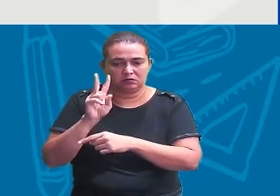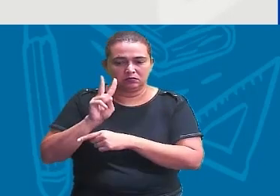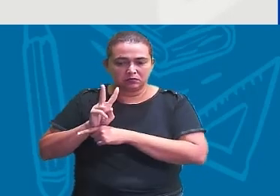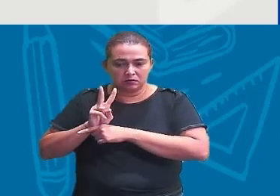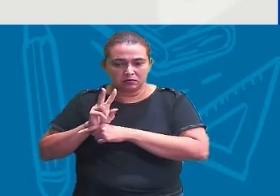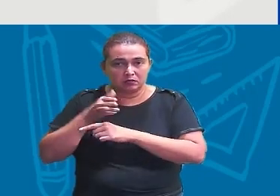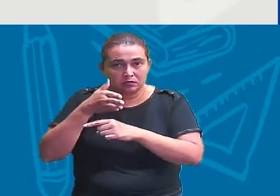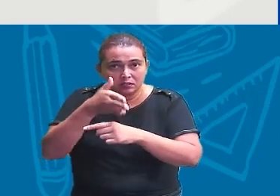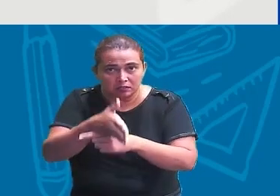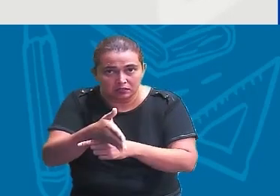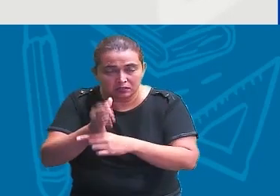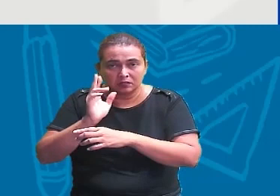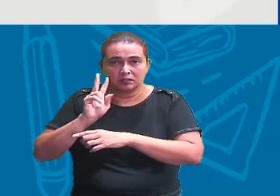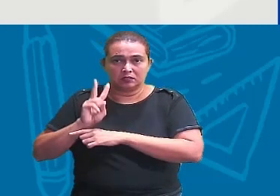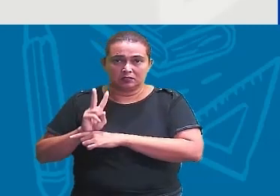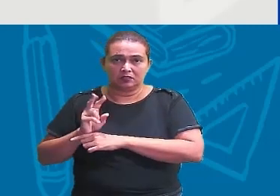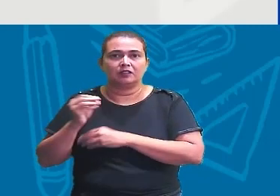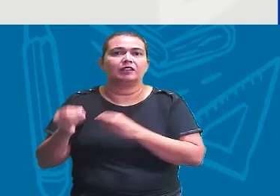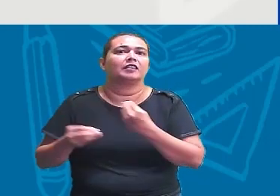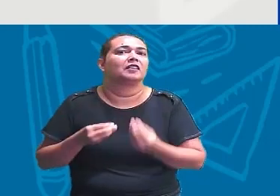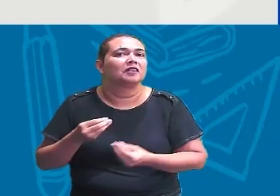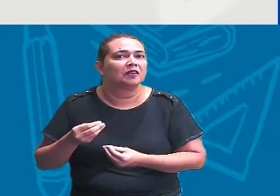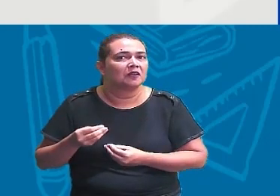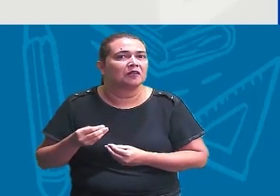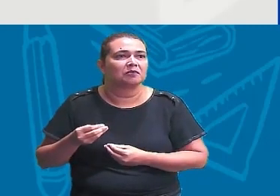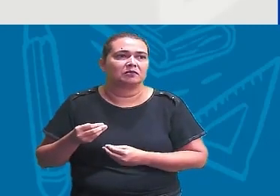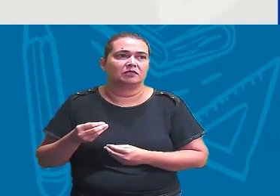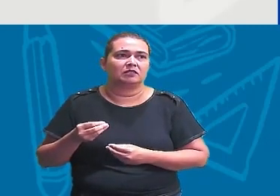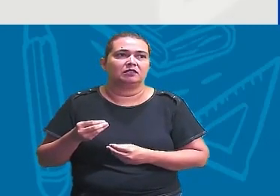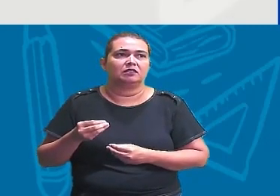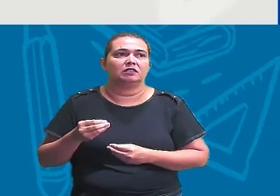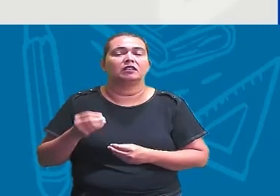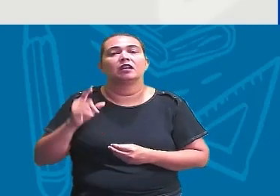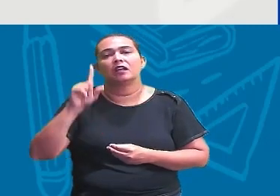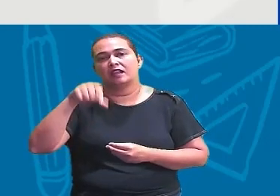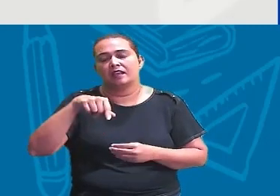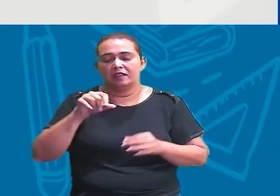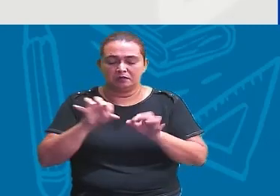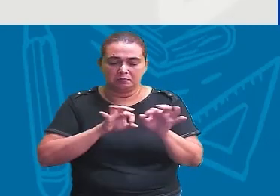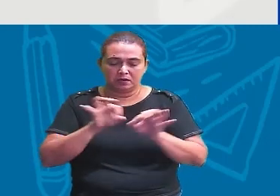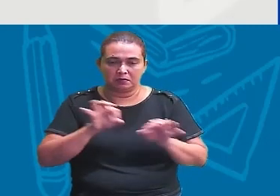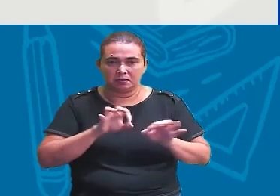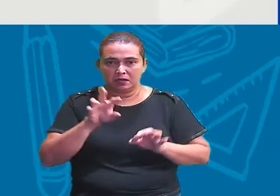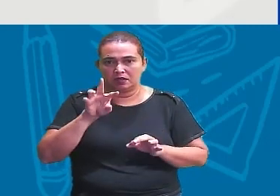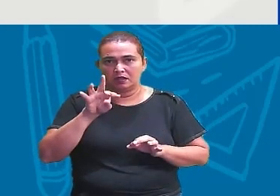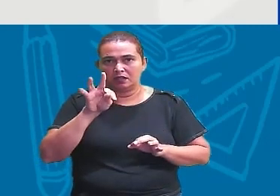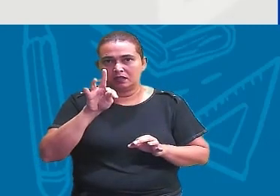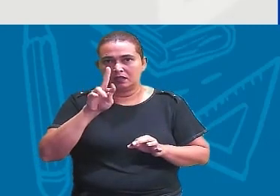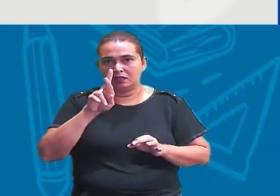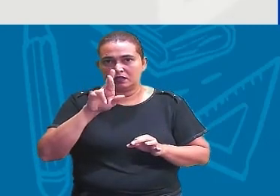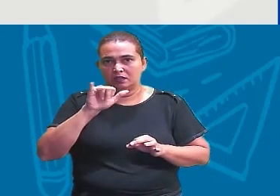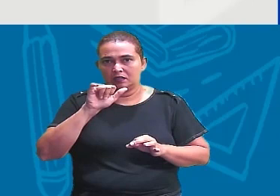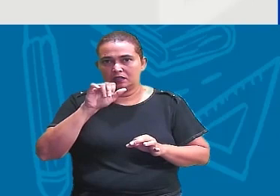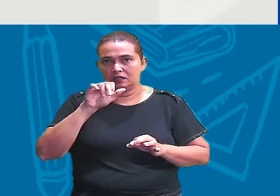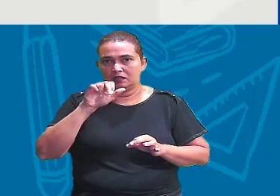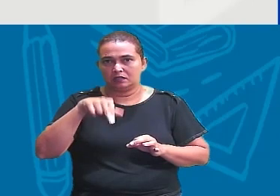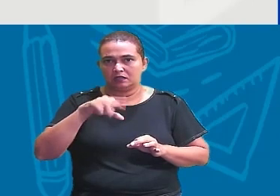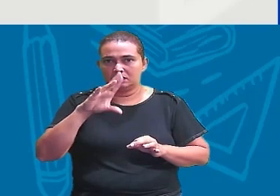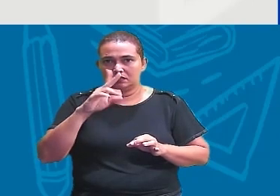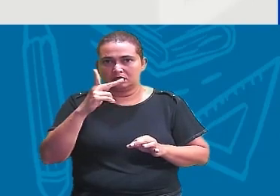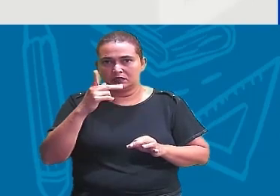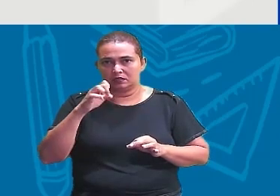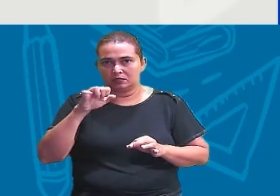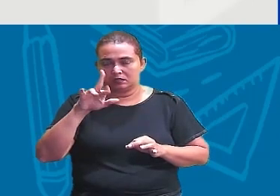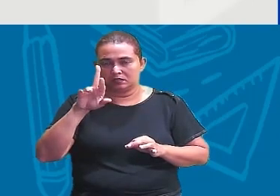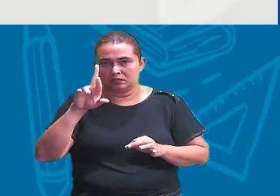eles queriam. A forma encontrada para isso ocorrer era a trincheira. O que é uma trincheira? Uma trincheira é um